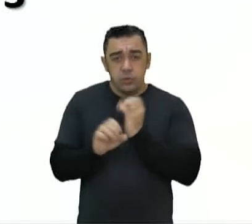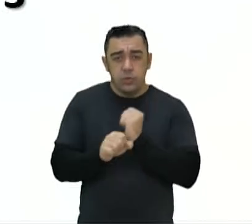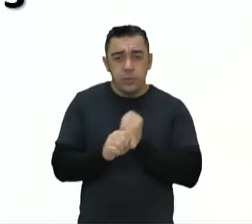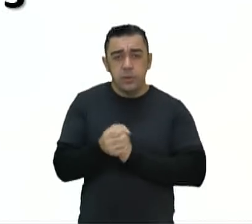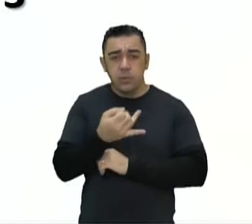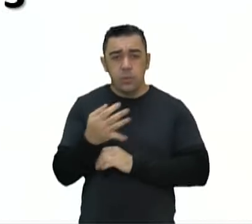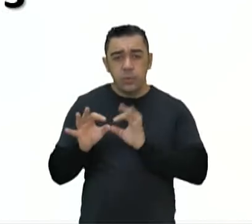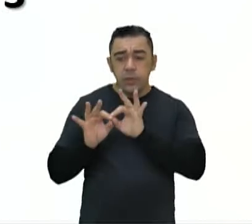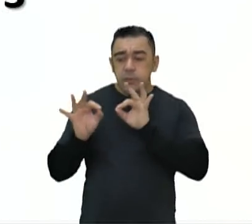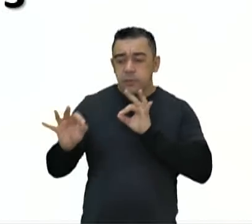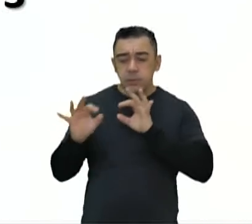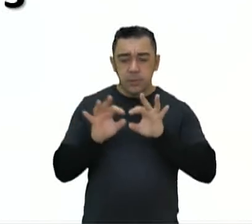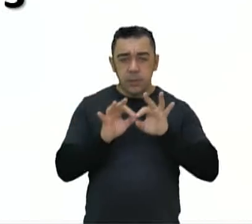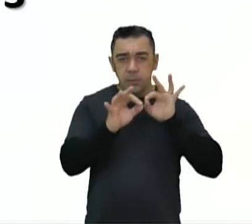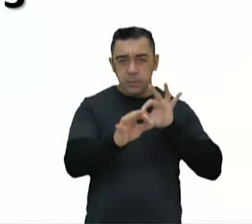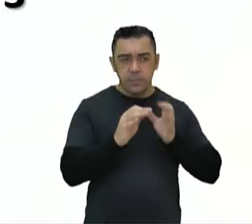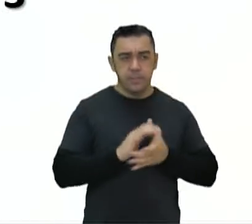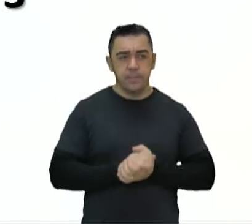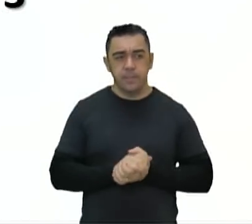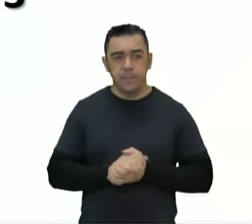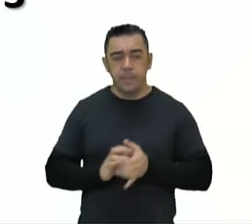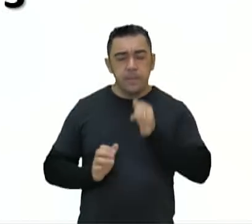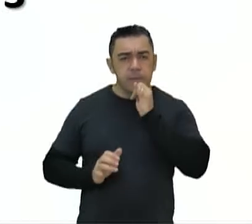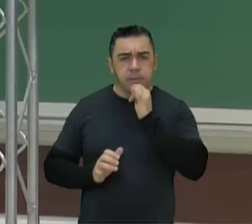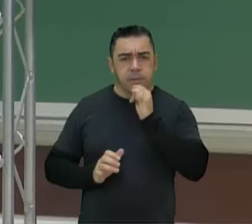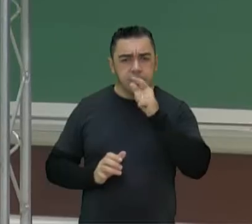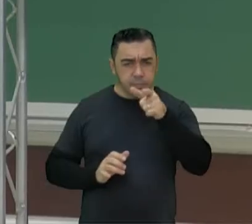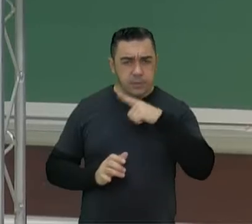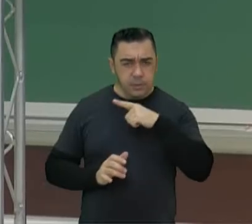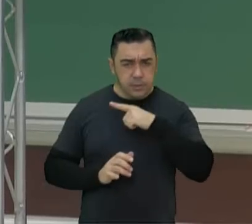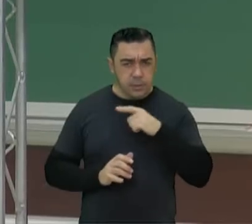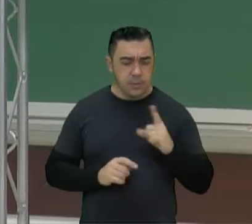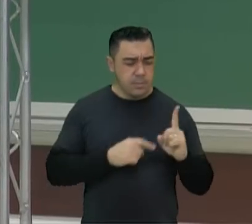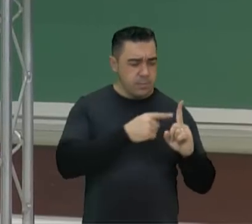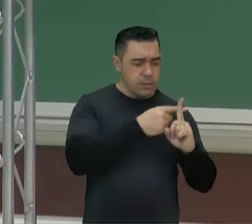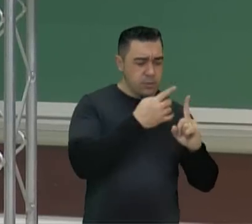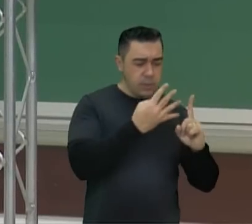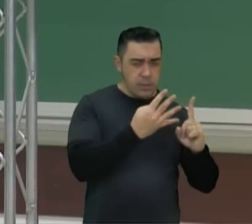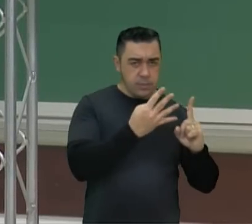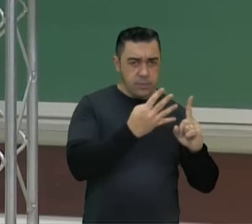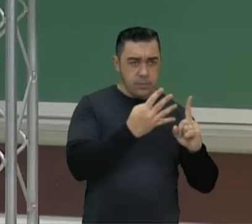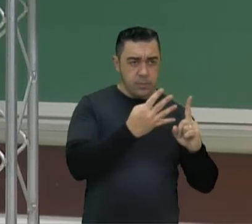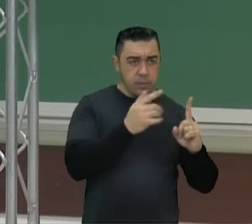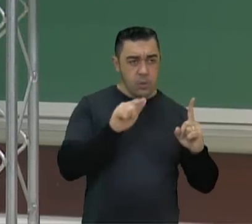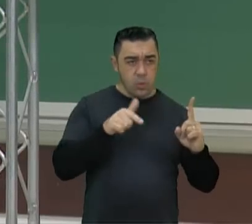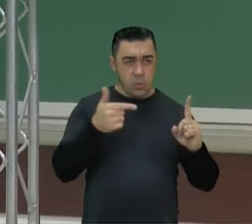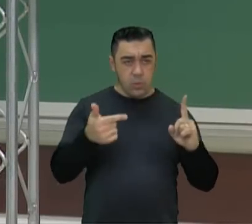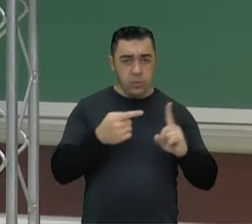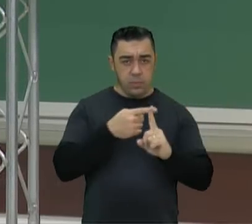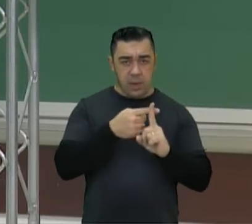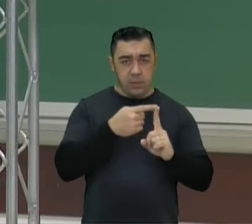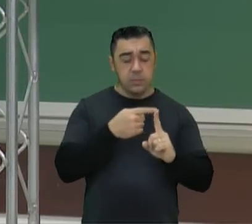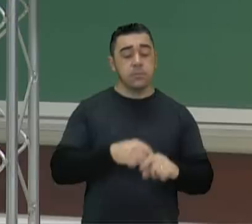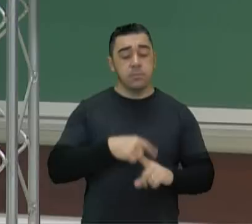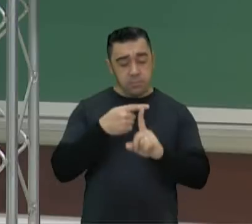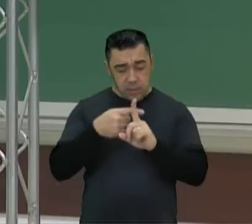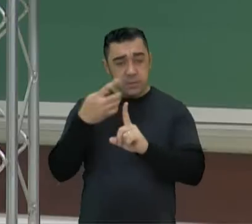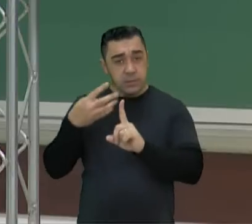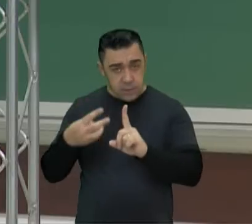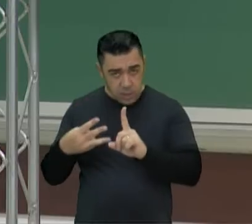Veja nesse exemplo. Se você tem um módulo que é mais 4 e o outro mais